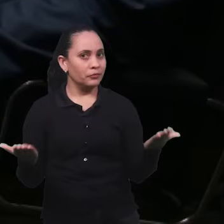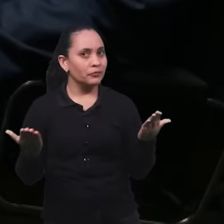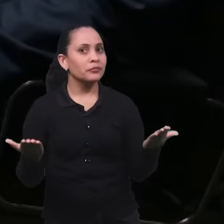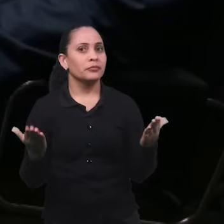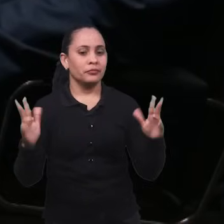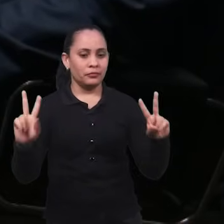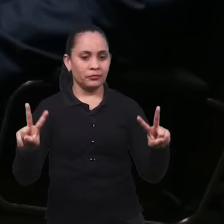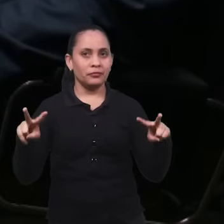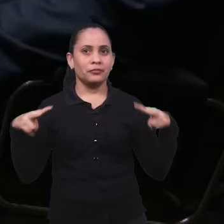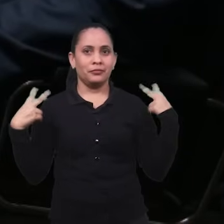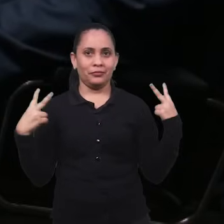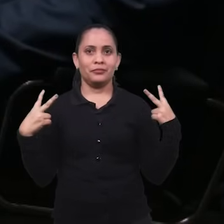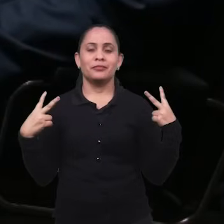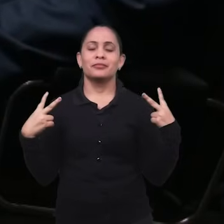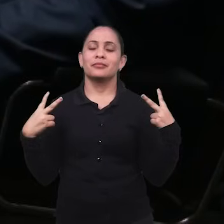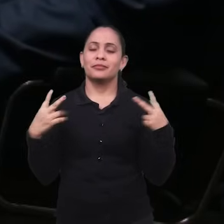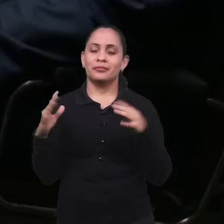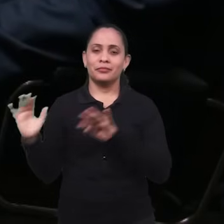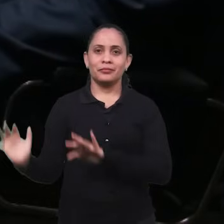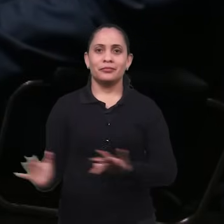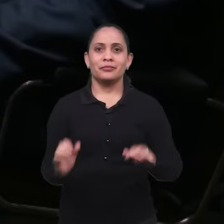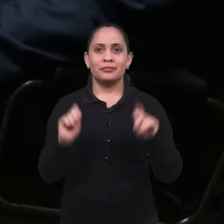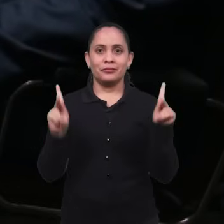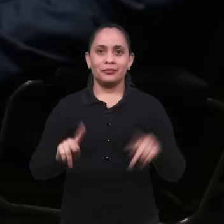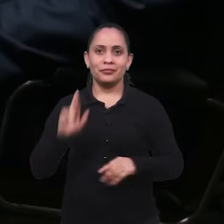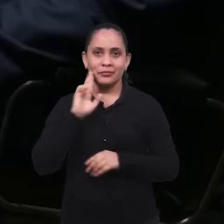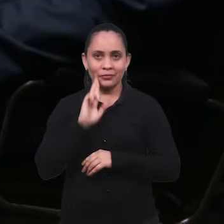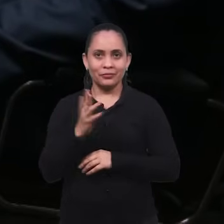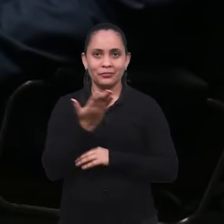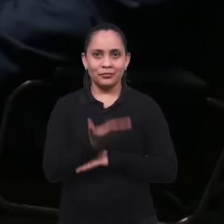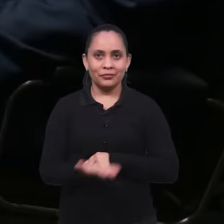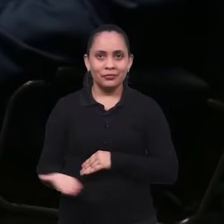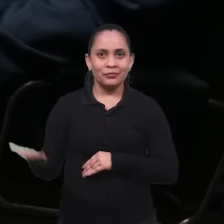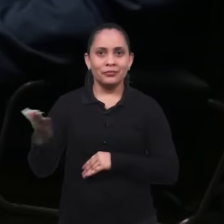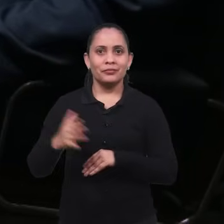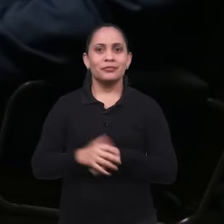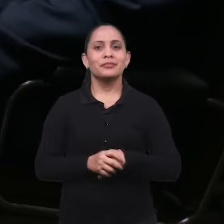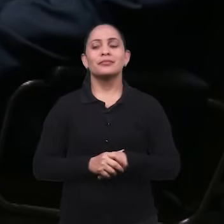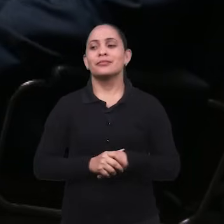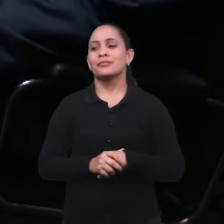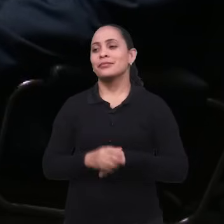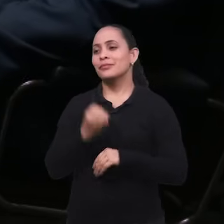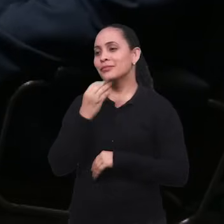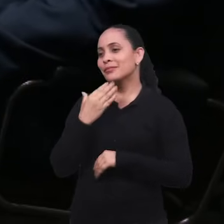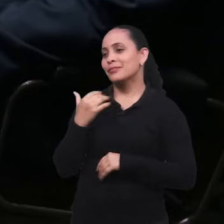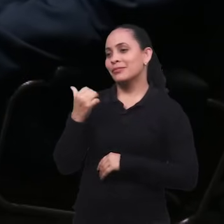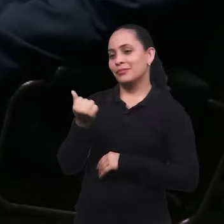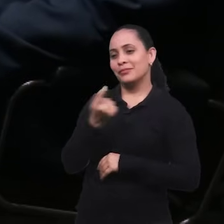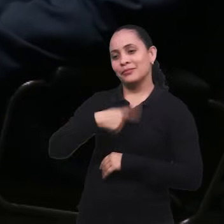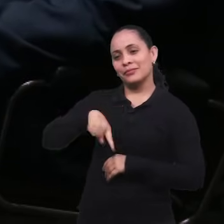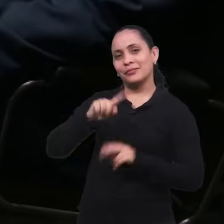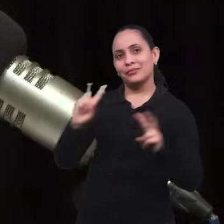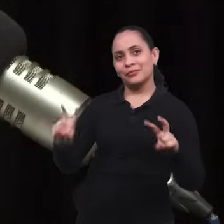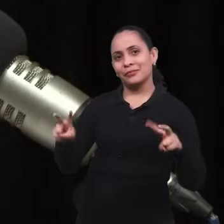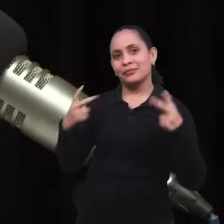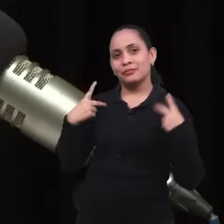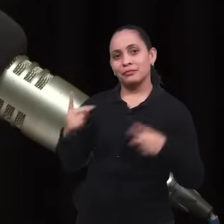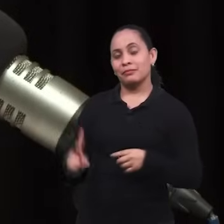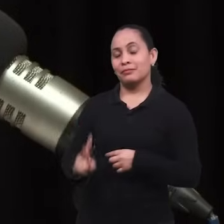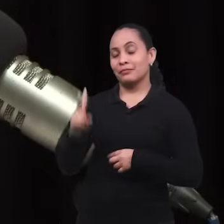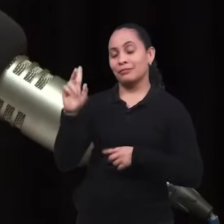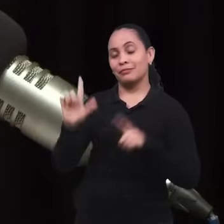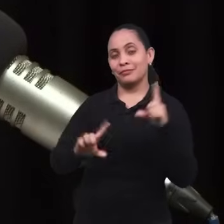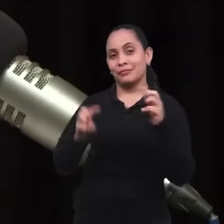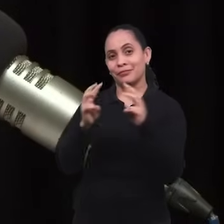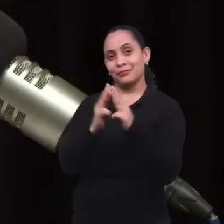todos que estão nos assistindo, fique com Jesus. Amém, Wallace. Pai Senhor. Padre São Josias, nossos irmãos também. Muito bem, você que nos assiste,